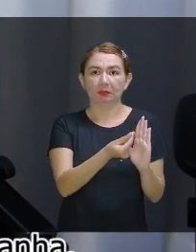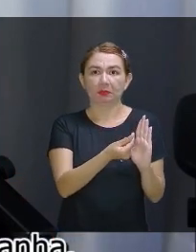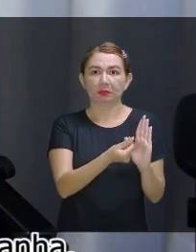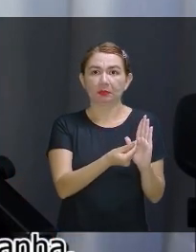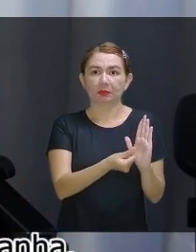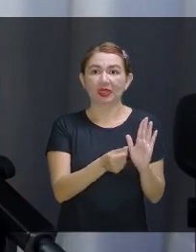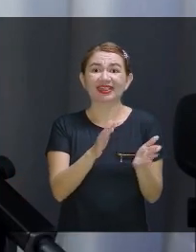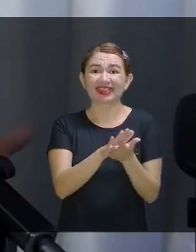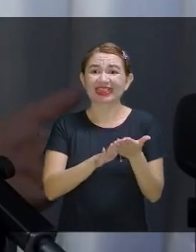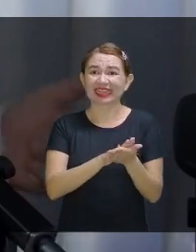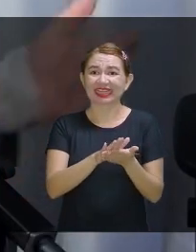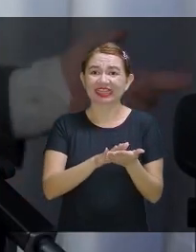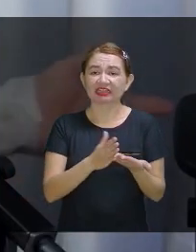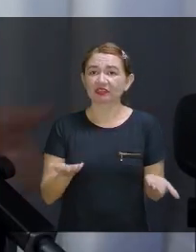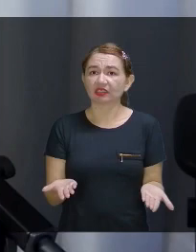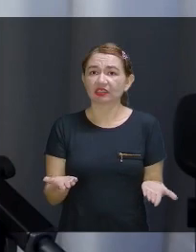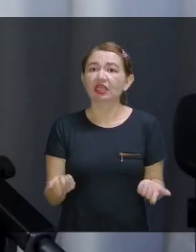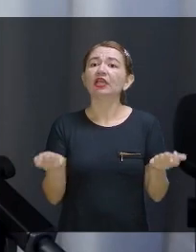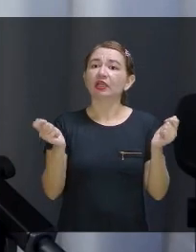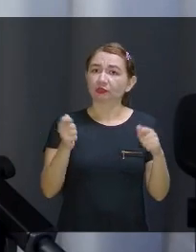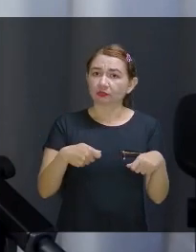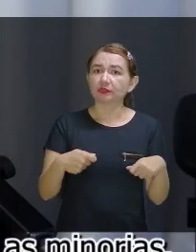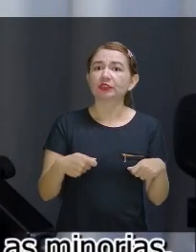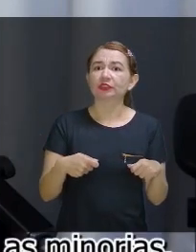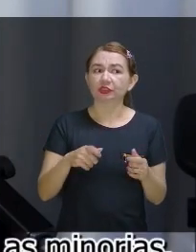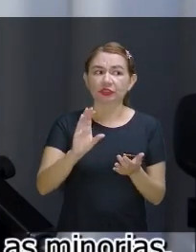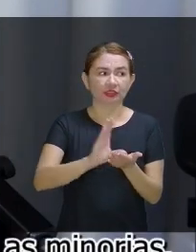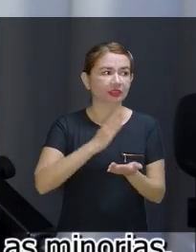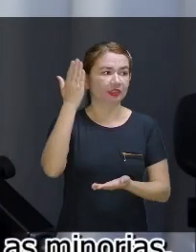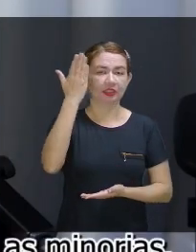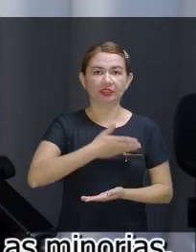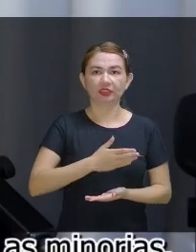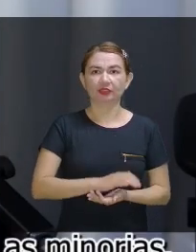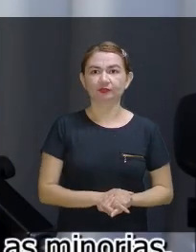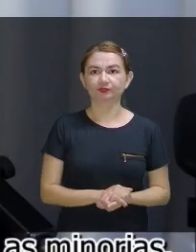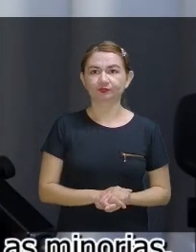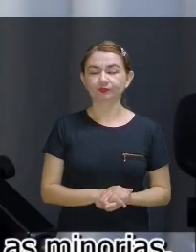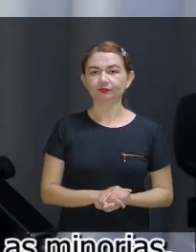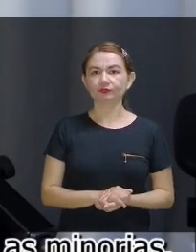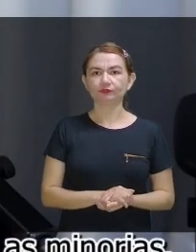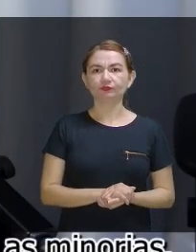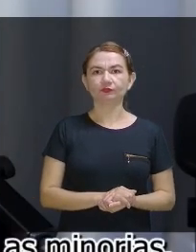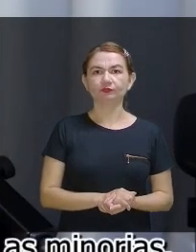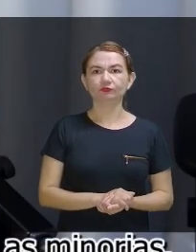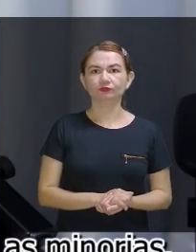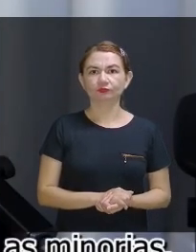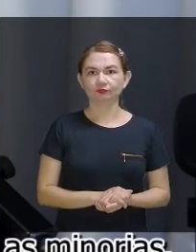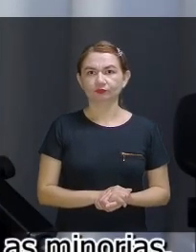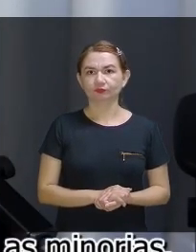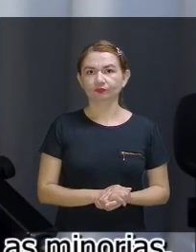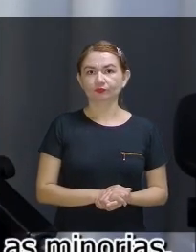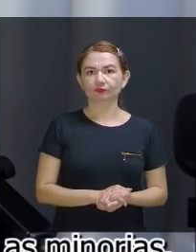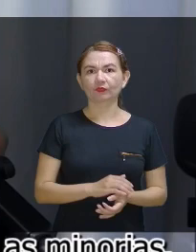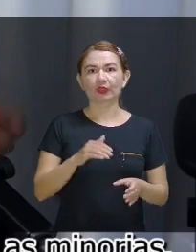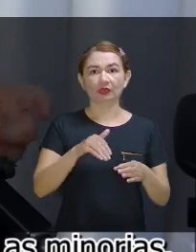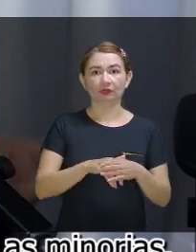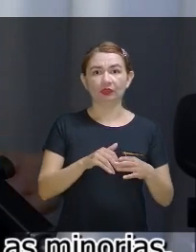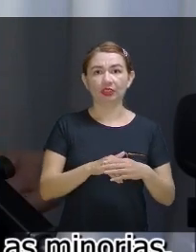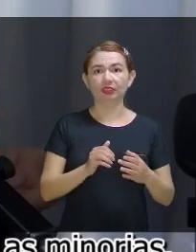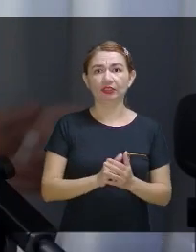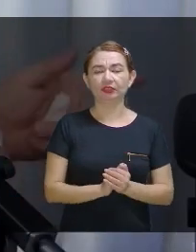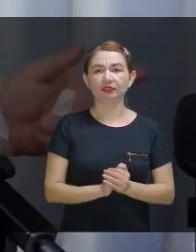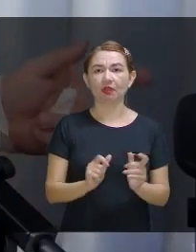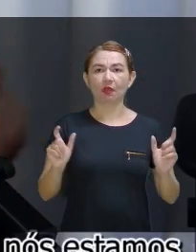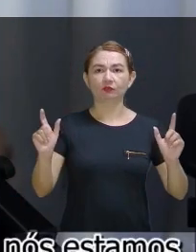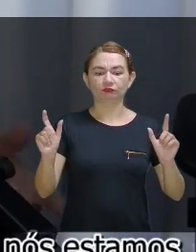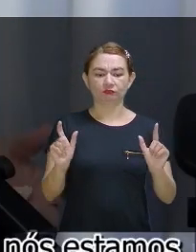envolvido em campanha. É inadmissível a questão de cota. É inadmissível, por exemplo, deixar de fora de uma eleição as